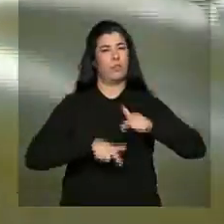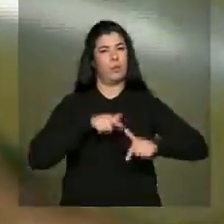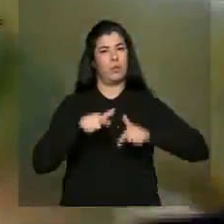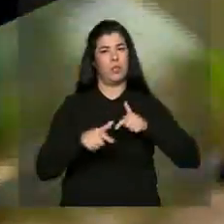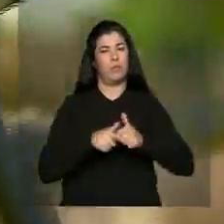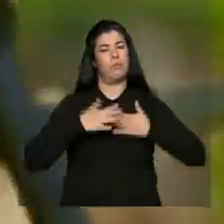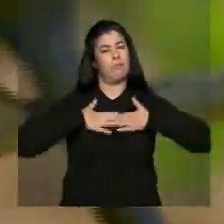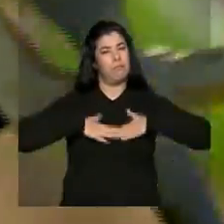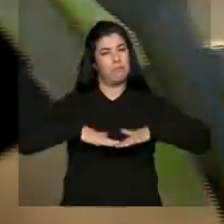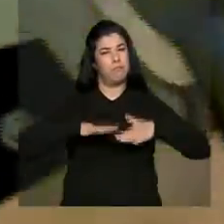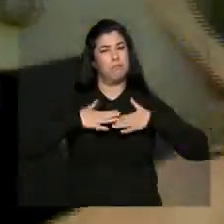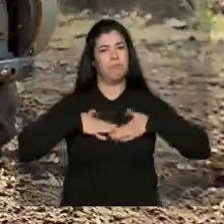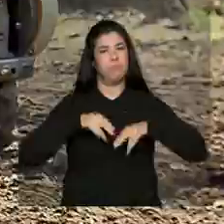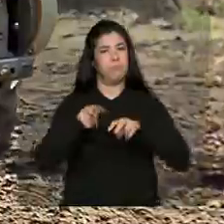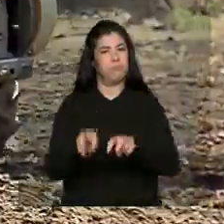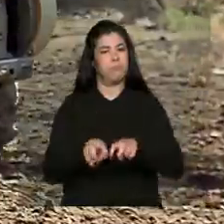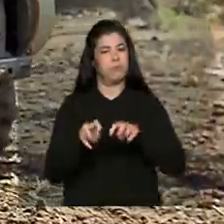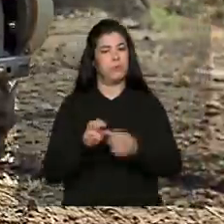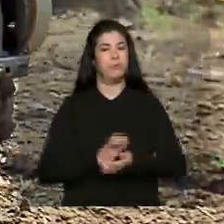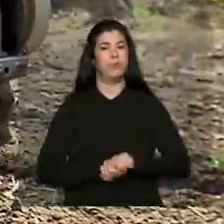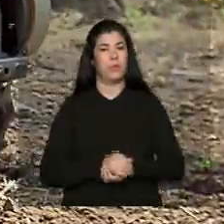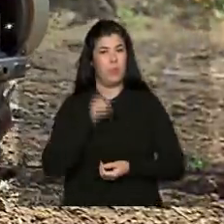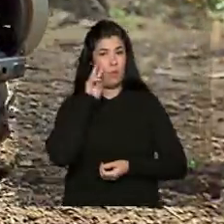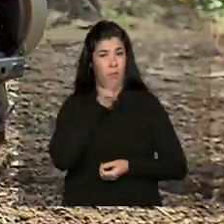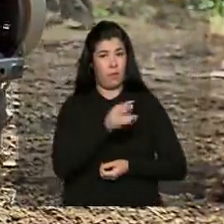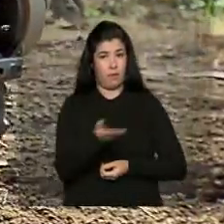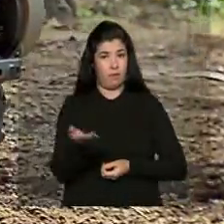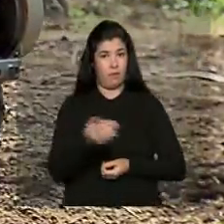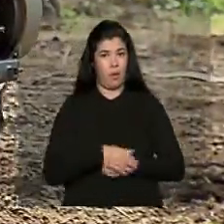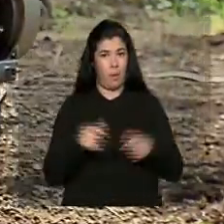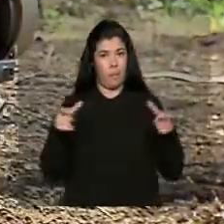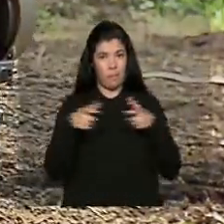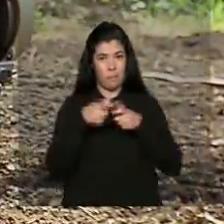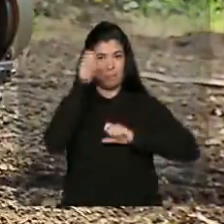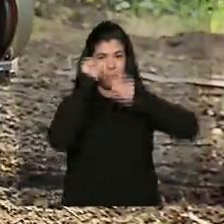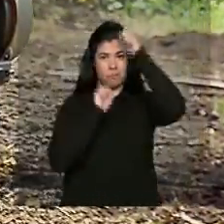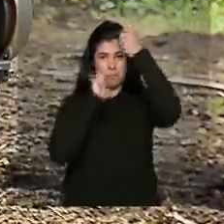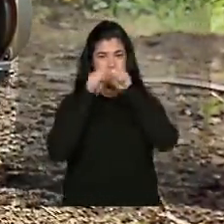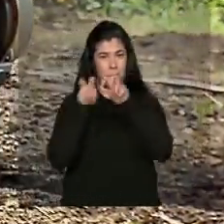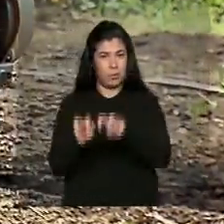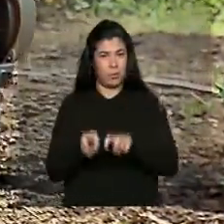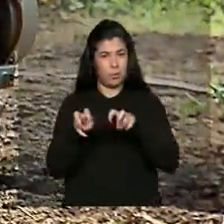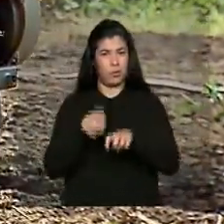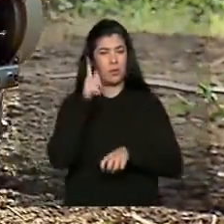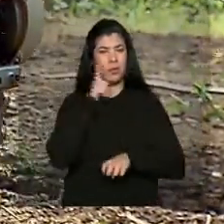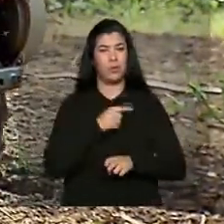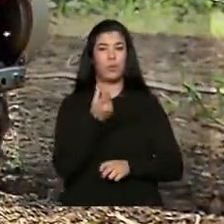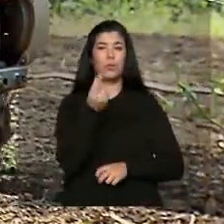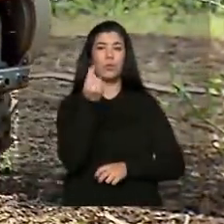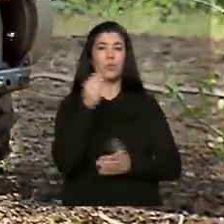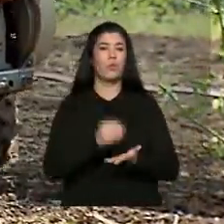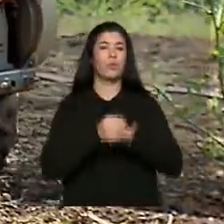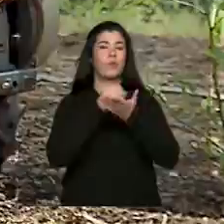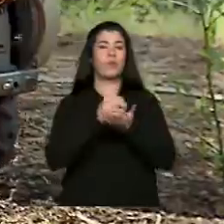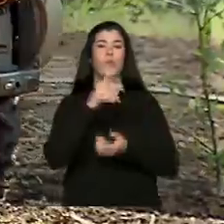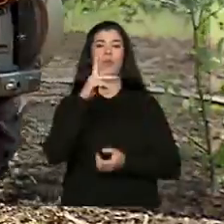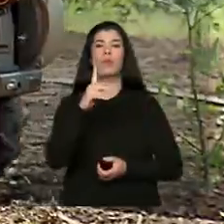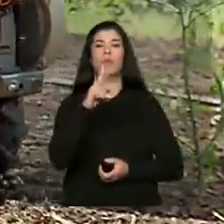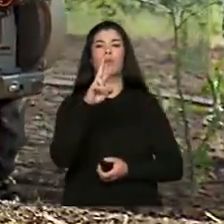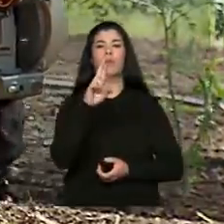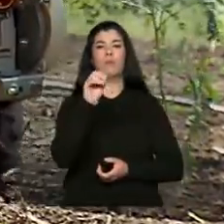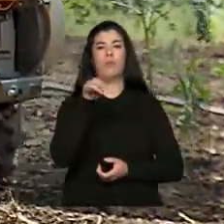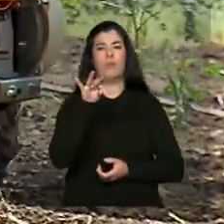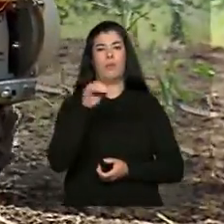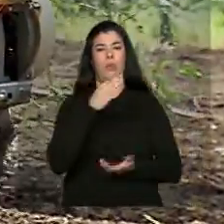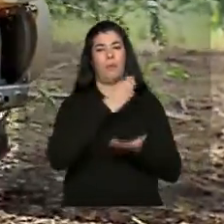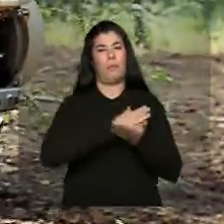na tranquilidade, né? O mini trator do seu Pereira foi adquirido com dinheiro do PRONAF e vai ser pago de forma